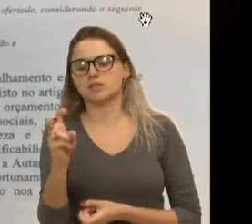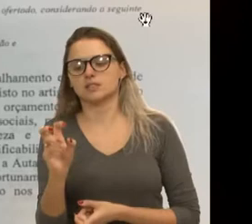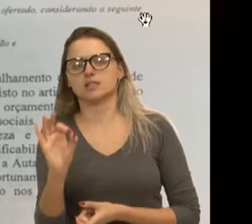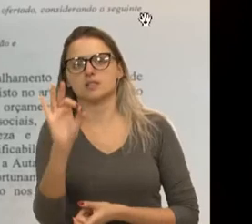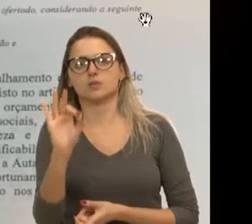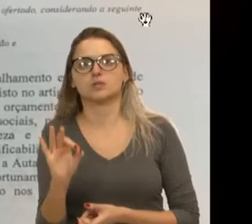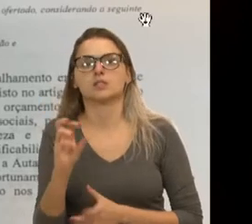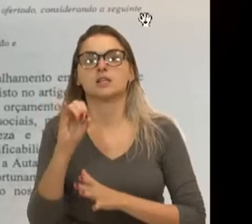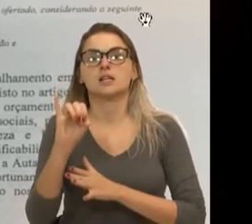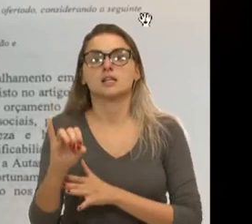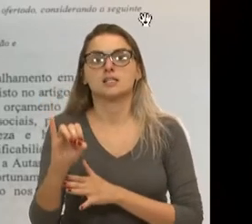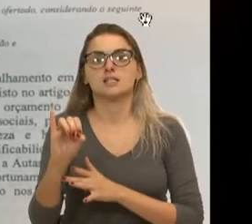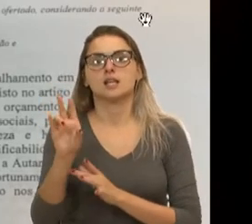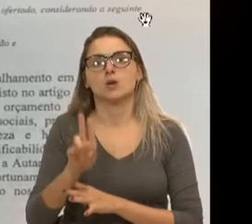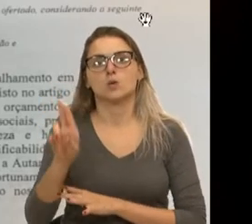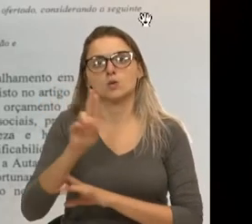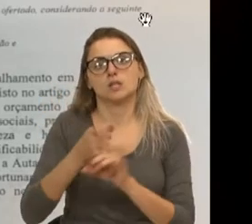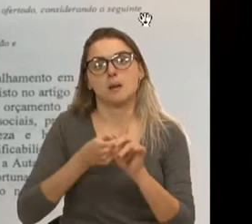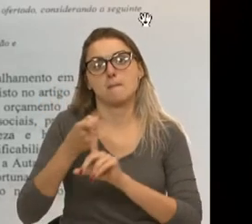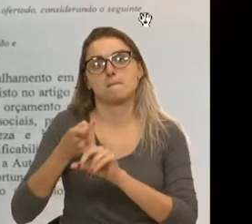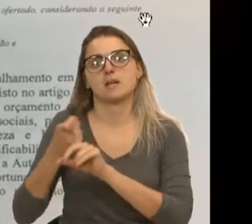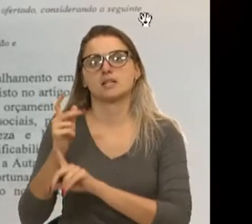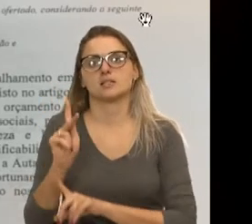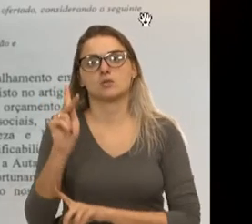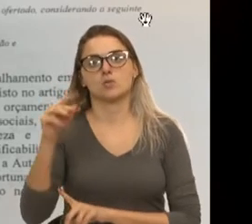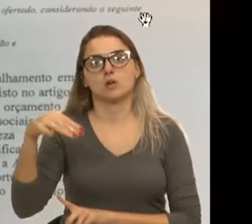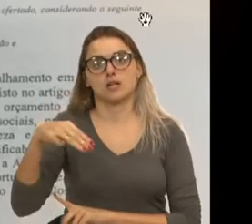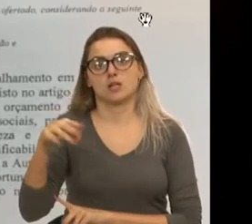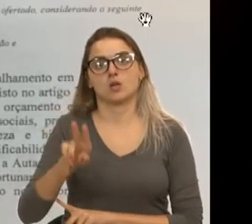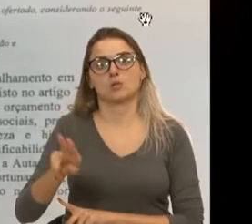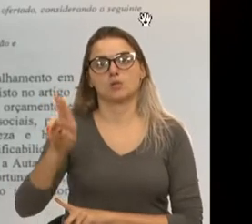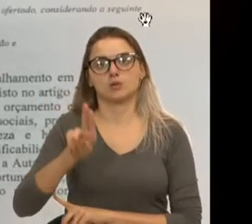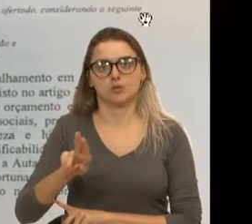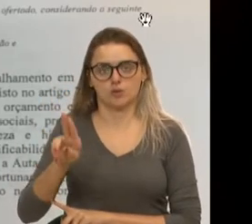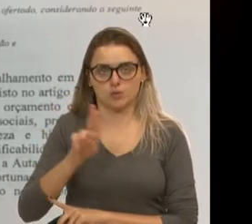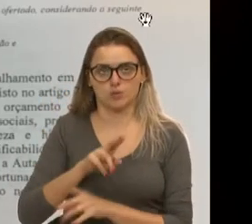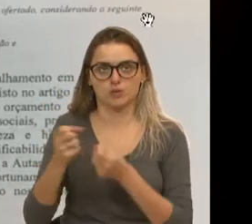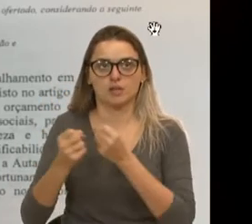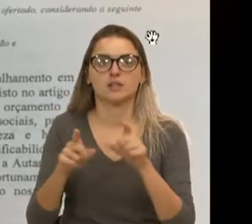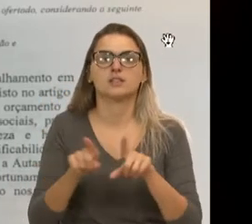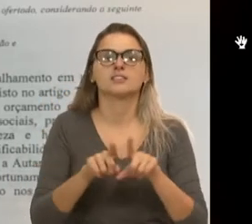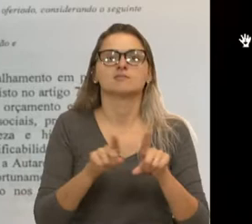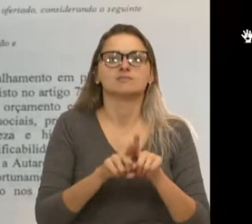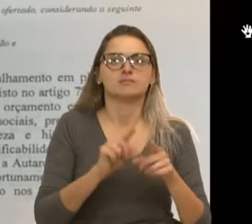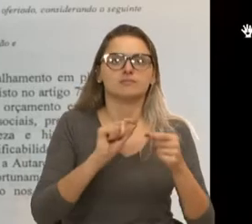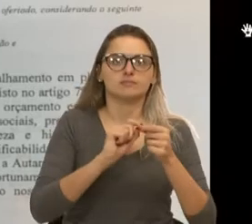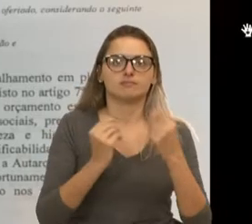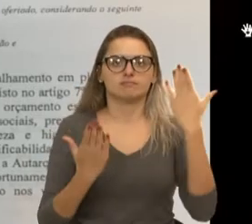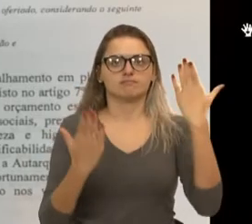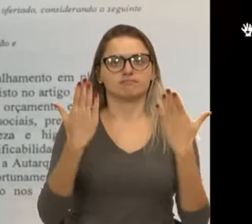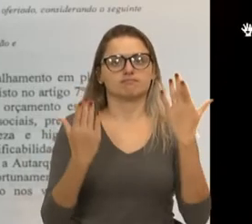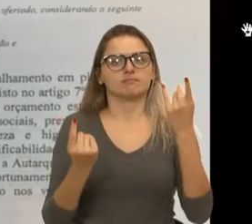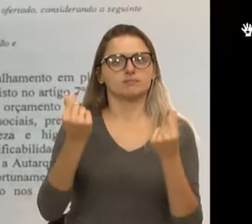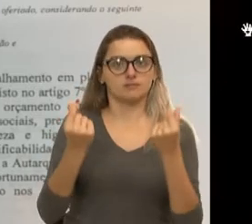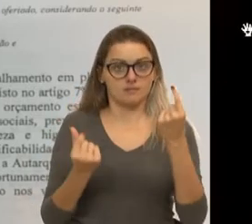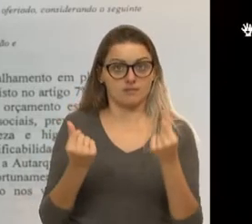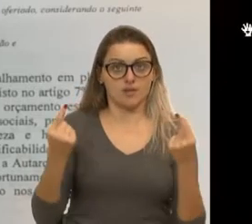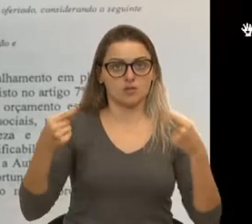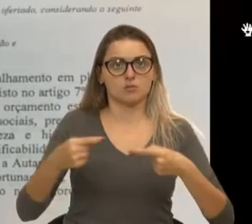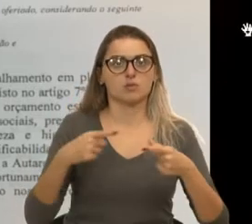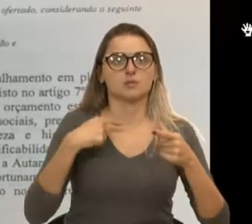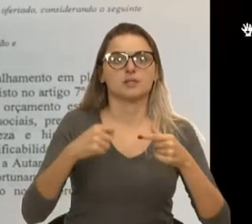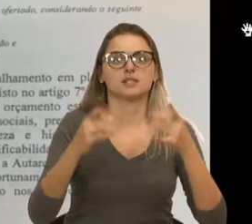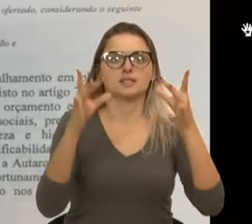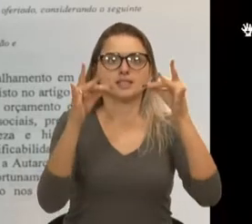65% a título de custo mensal, então quilômetro rodado. Cabe destacar que para a licitação de serviço é obrigatório o